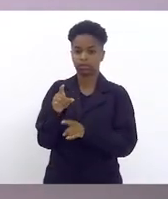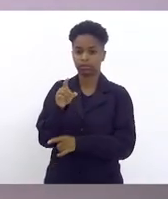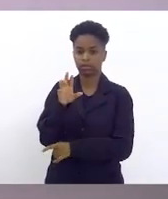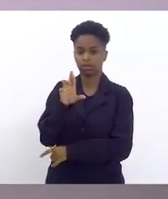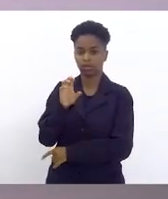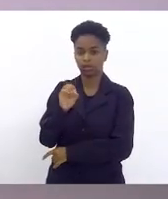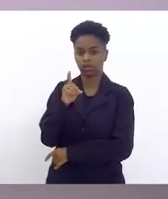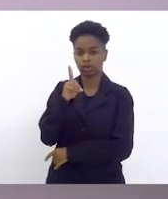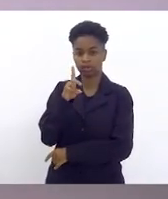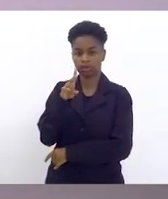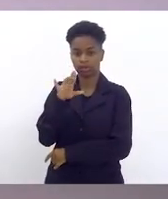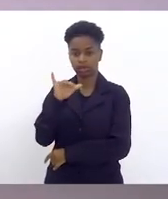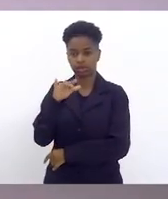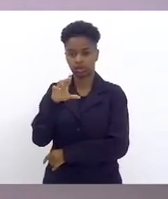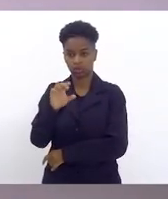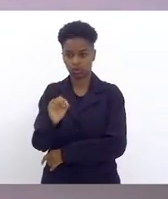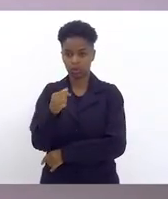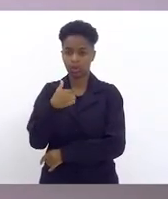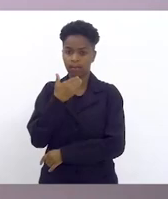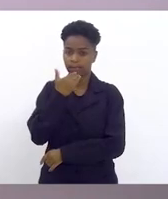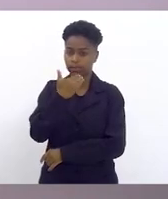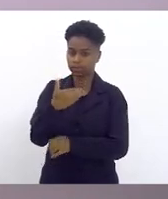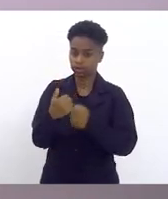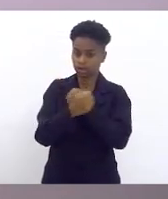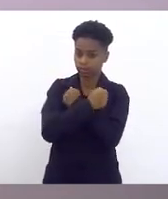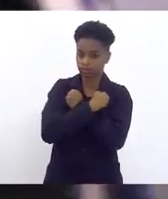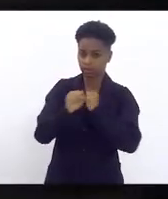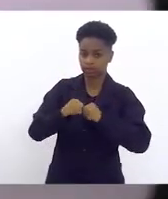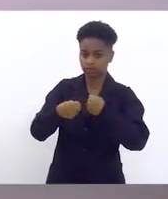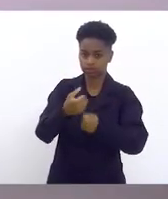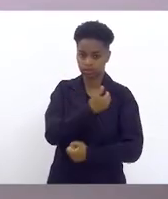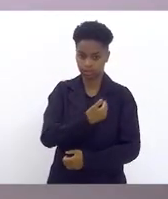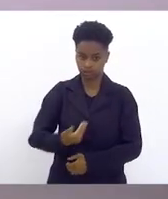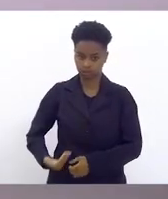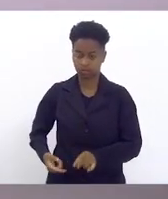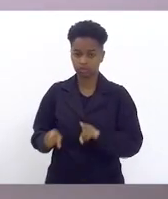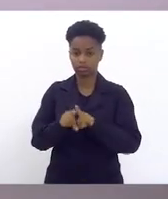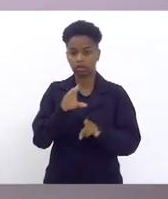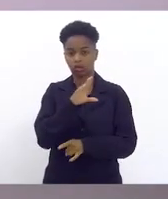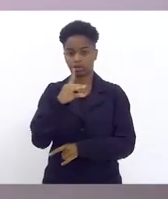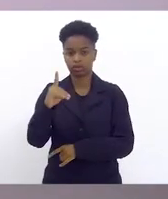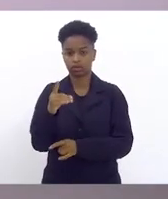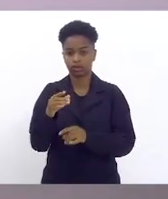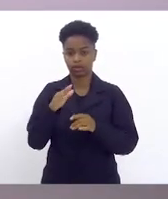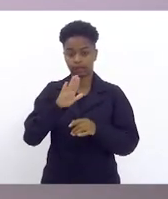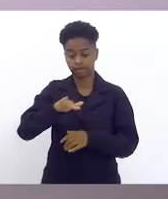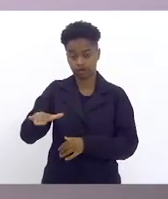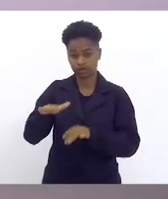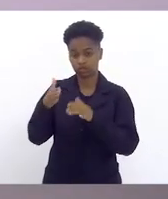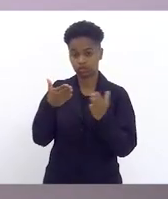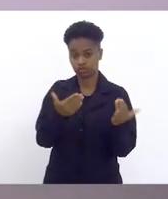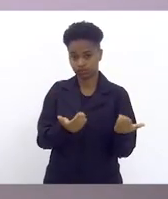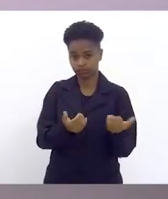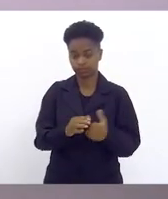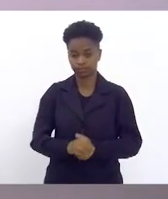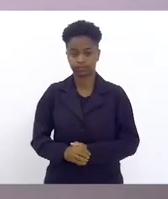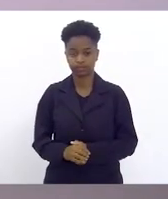adesmbuja pedindo aí que leve nosso abraço a Defensoria Pública coordenador da infância da Juventude